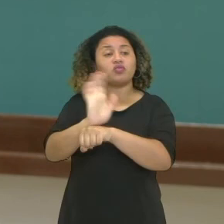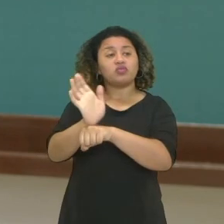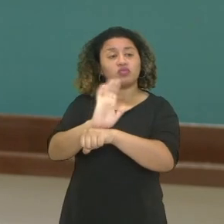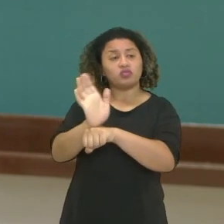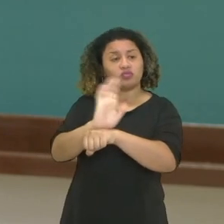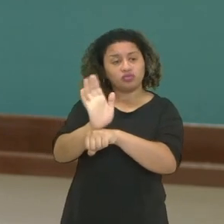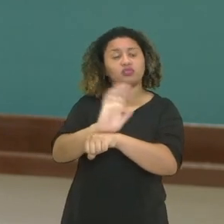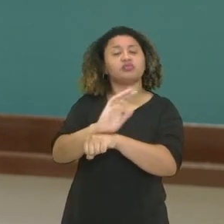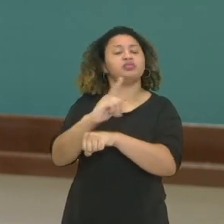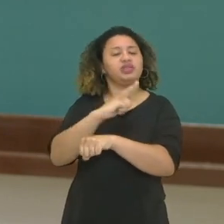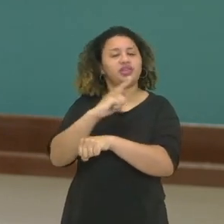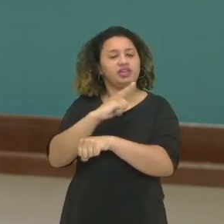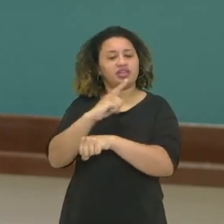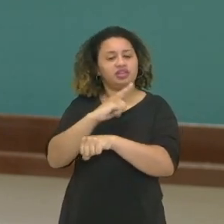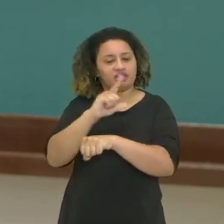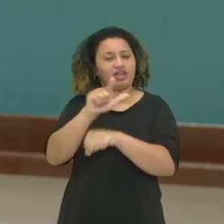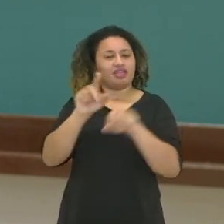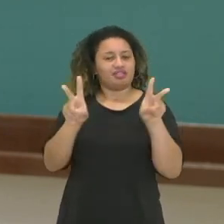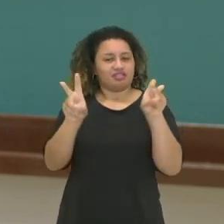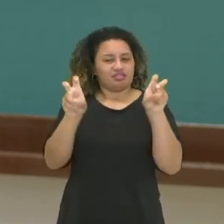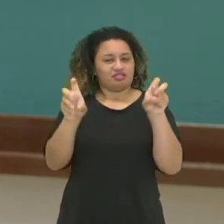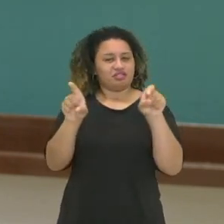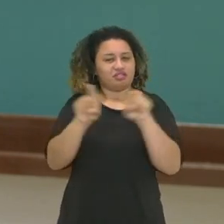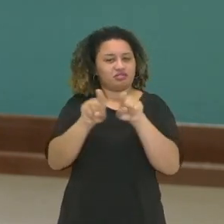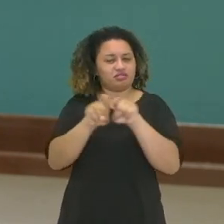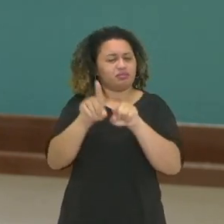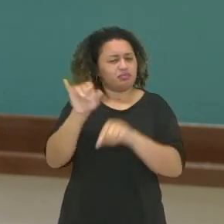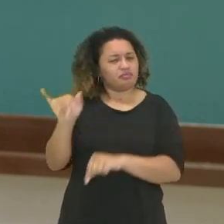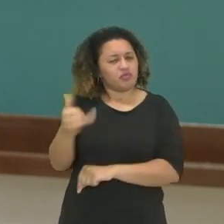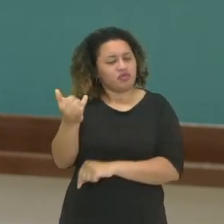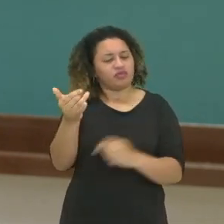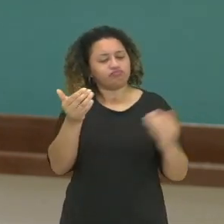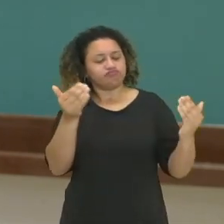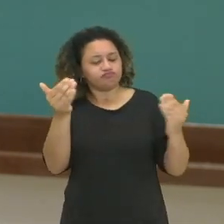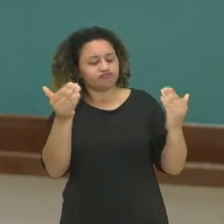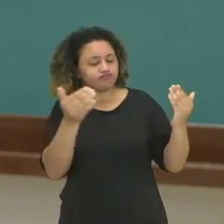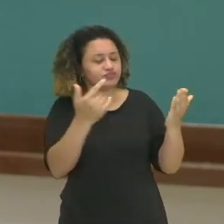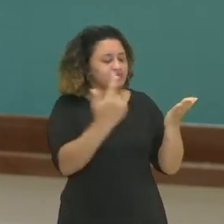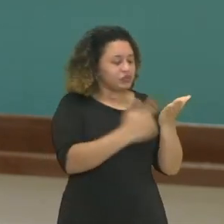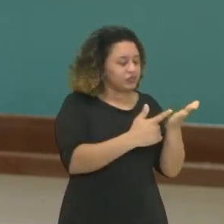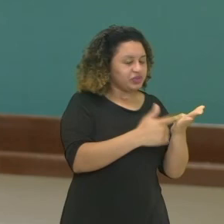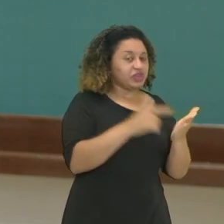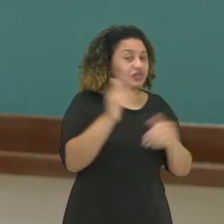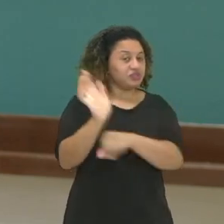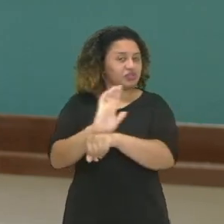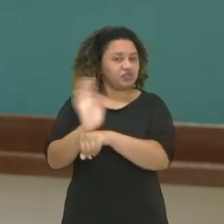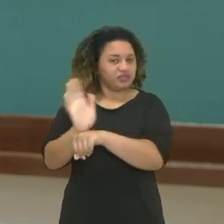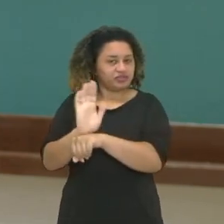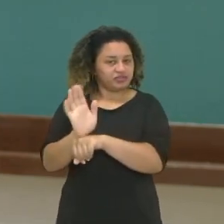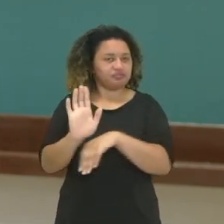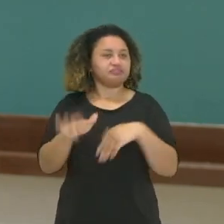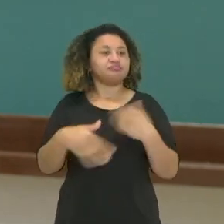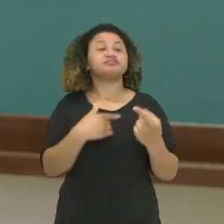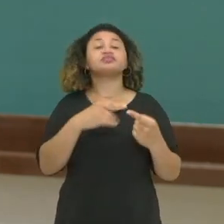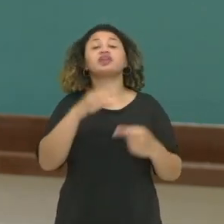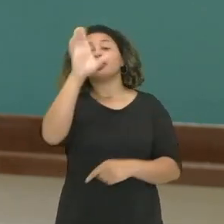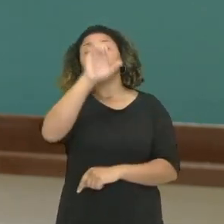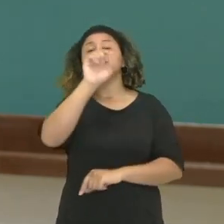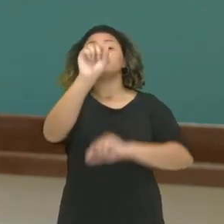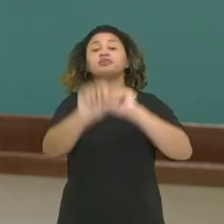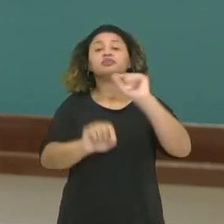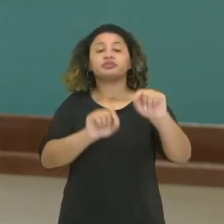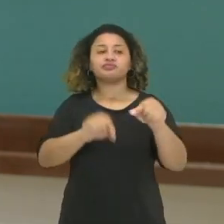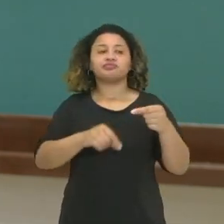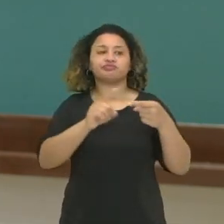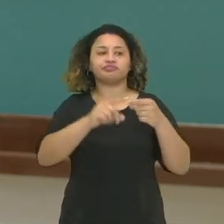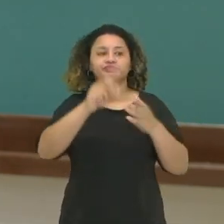né, que tem de mesmo título. E aproveite para comparar a obra e o filme. O que aprendemos?